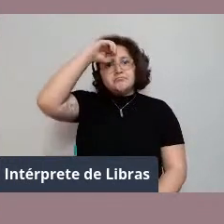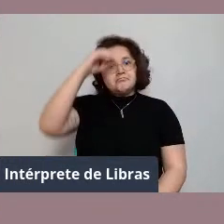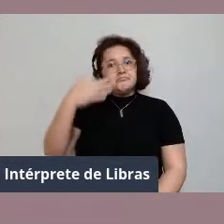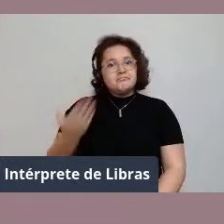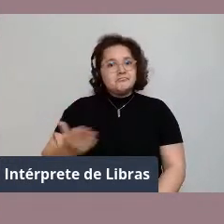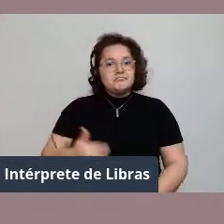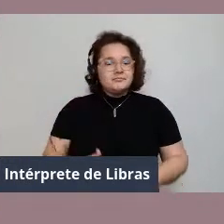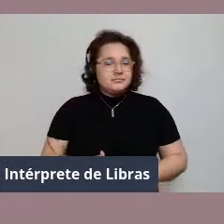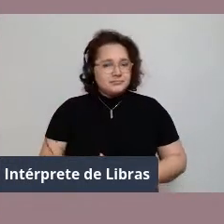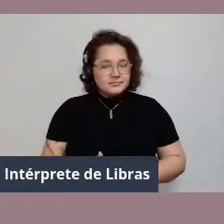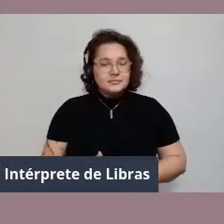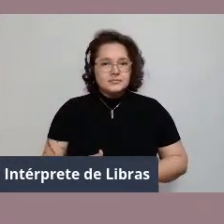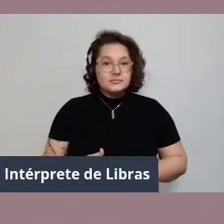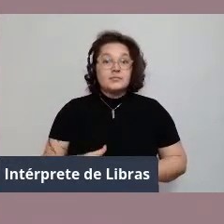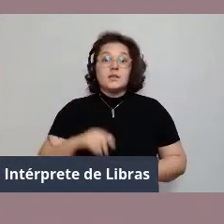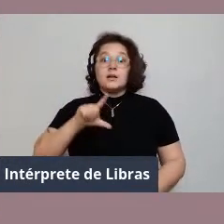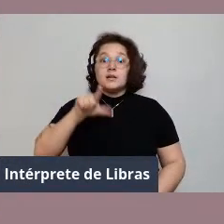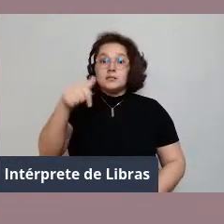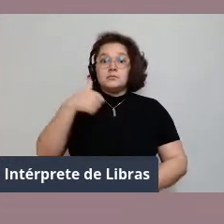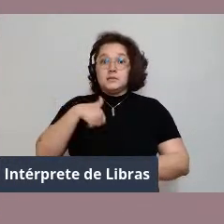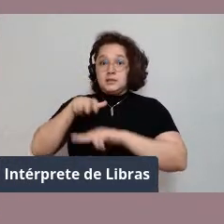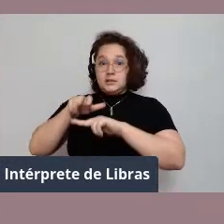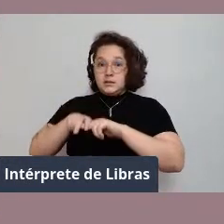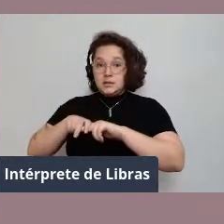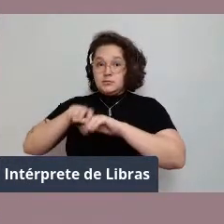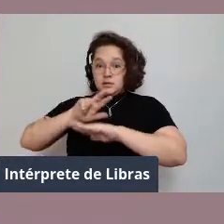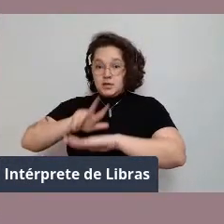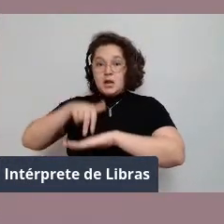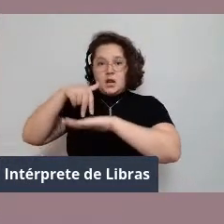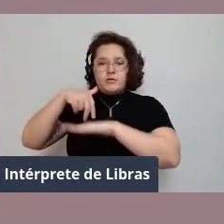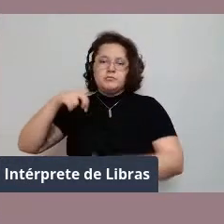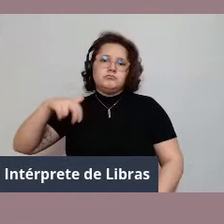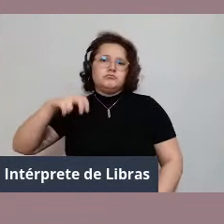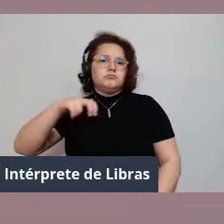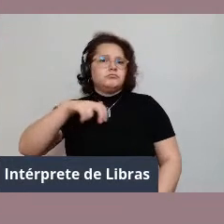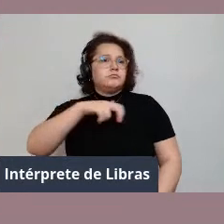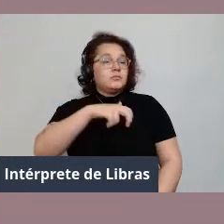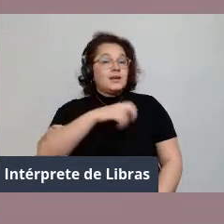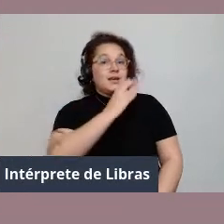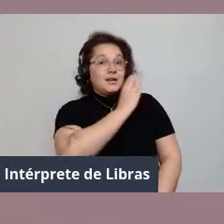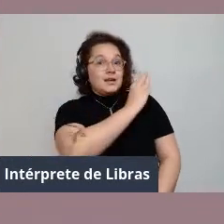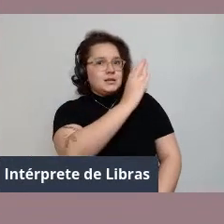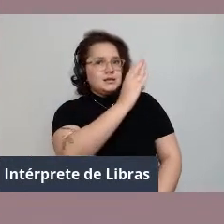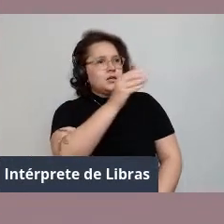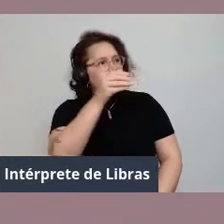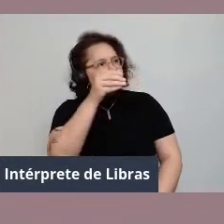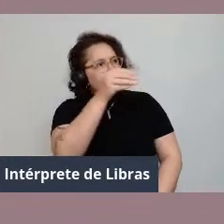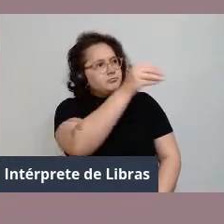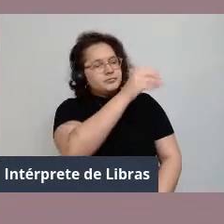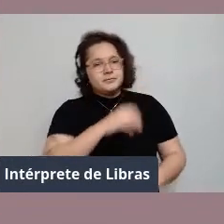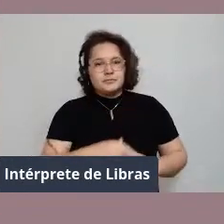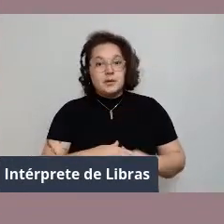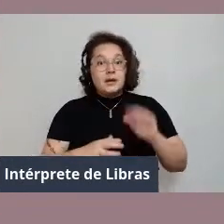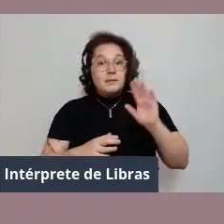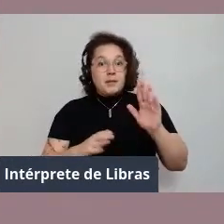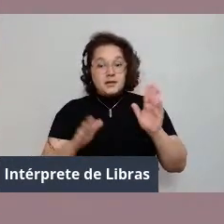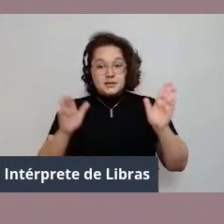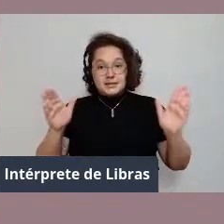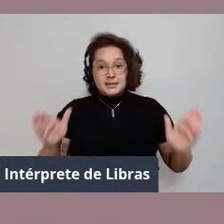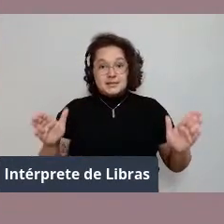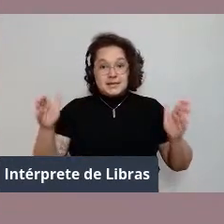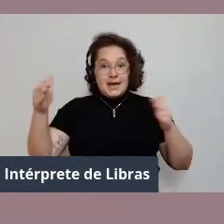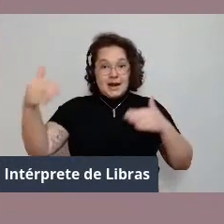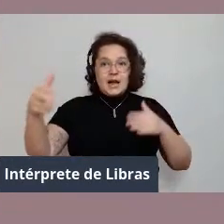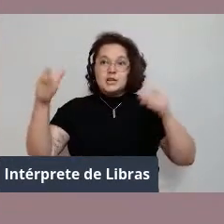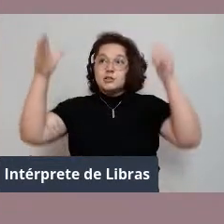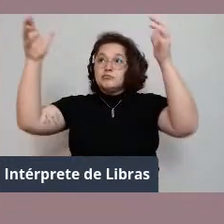Depois se levantou, de novo, foi até a estante e guardou o livro. Mas pegou uma caixa em uma das